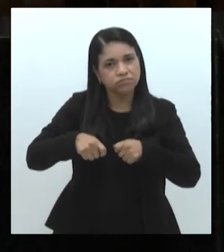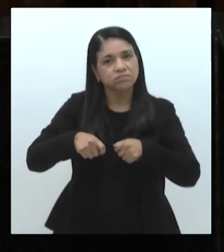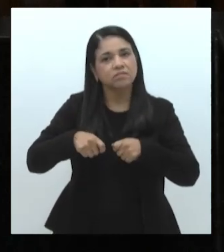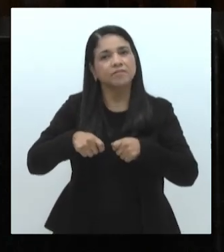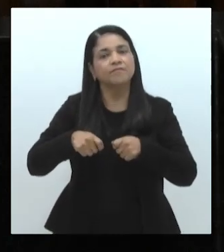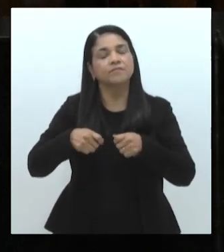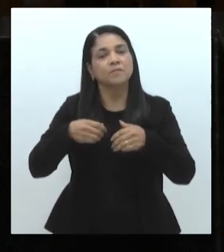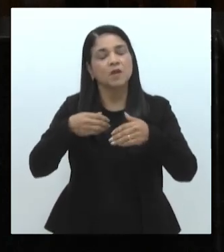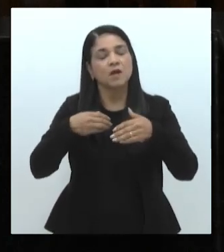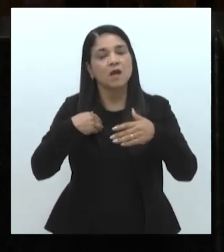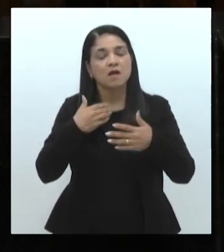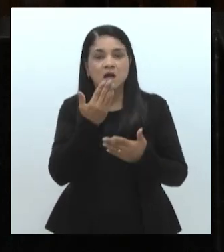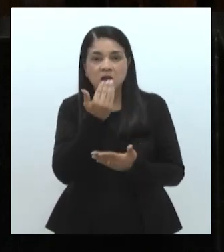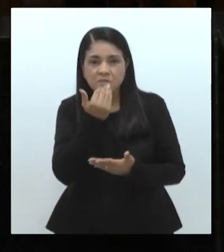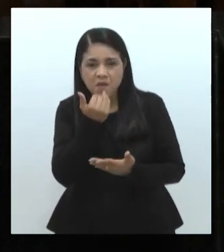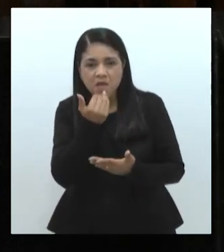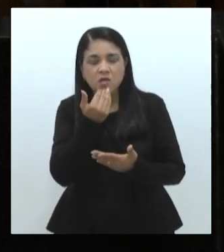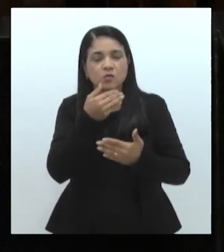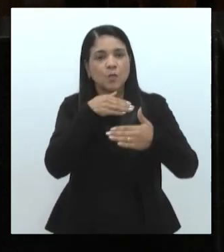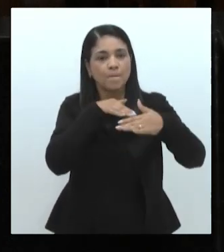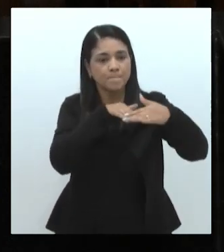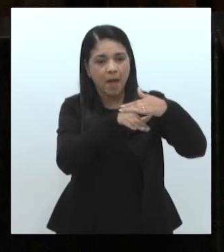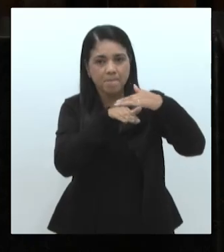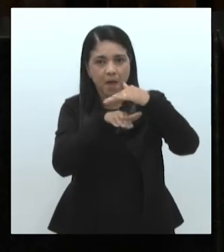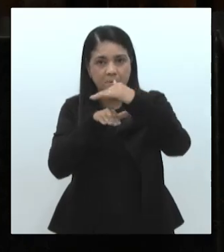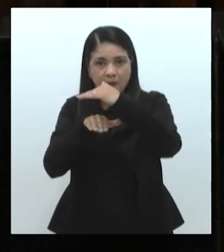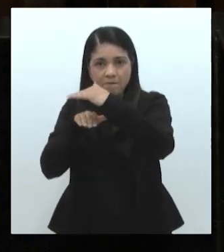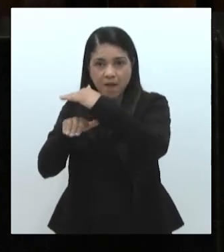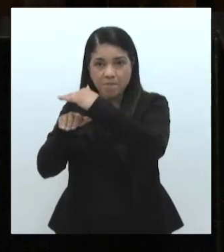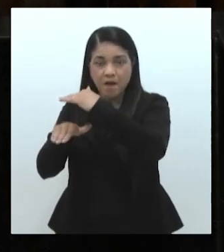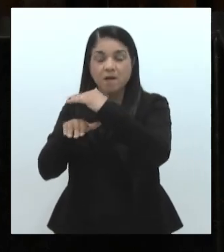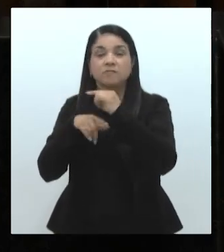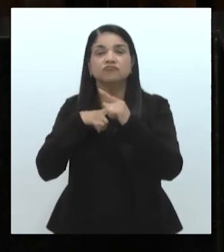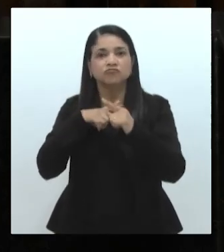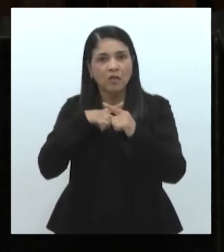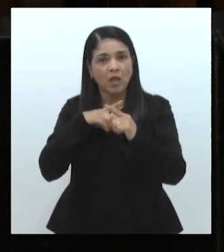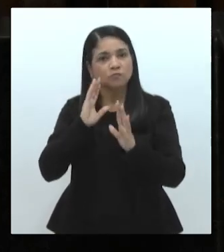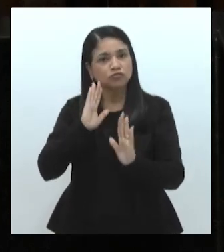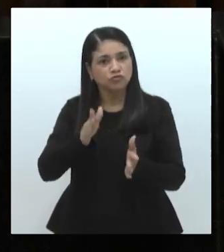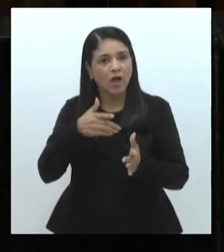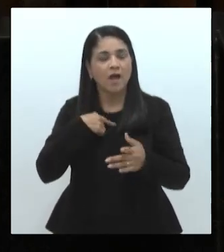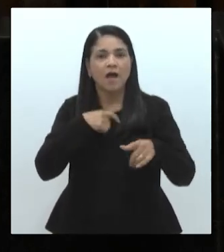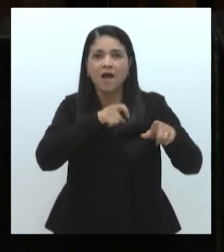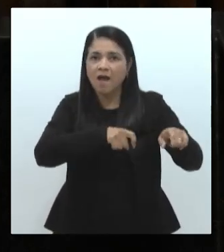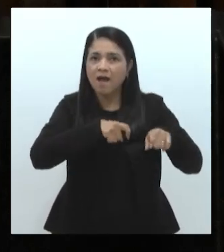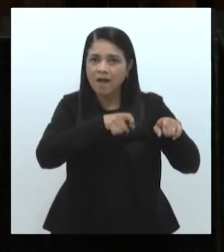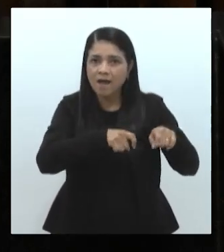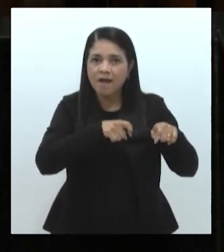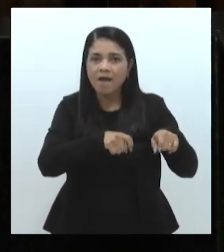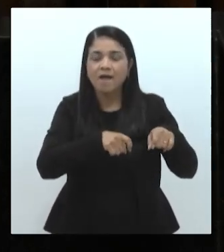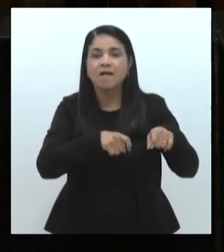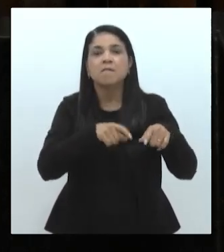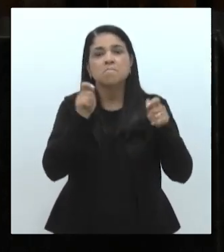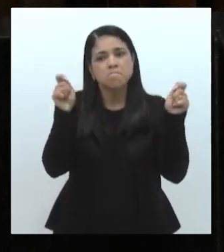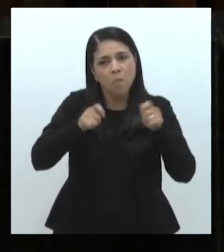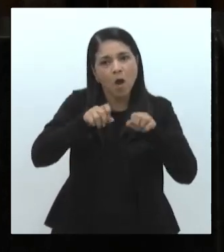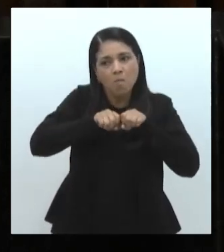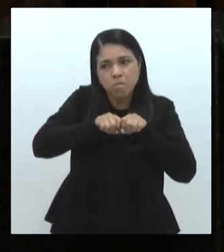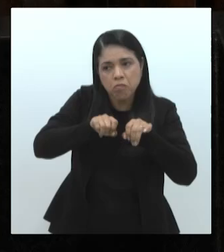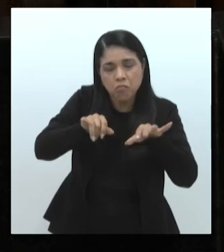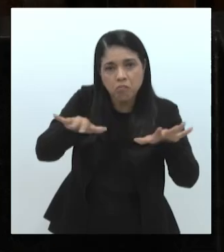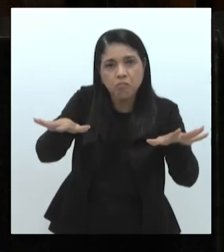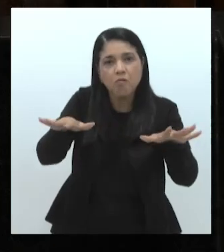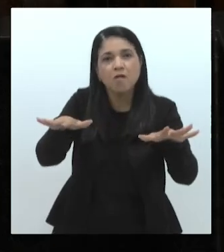desse abastecimento alimentar aqui no nosso estado. Uma produção que nós já temos, mas que pode ser ampliada, que pode